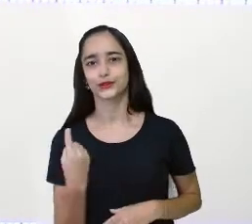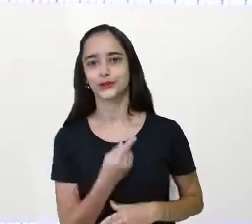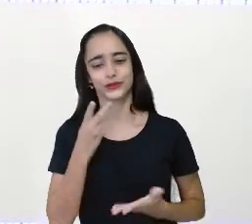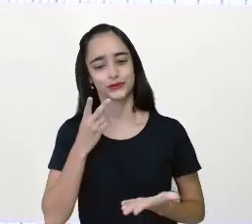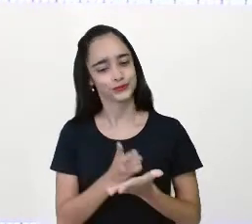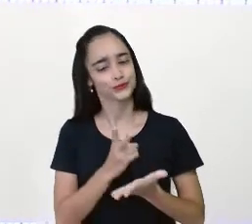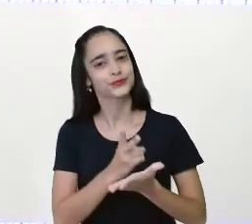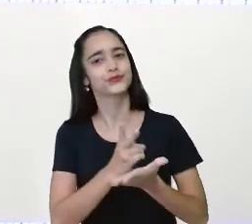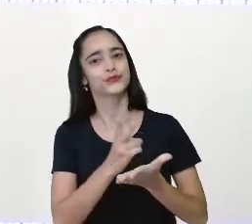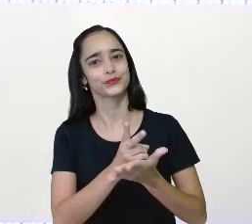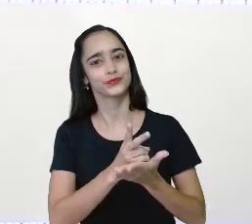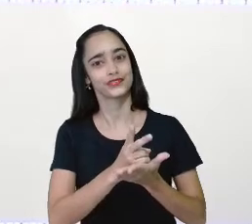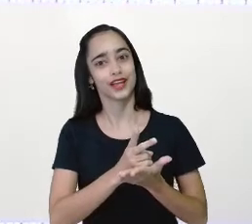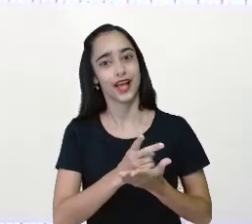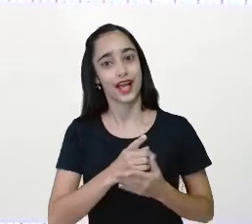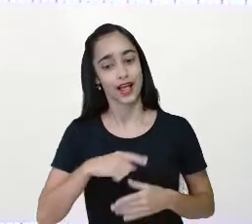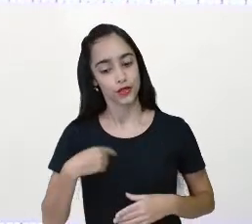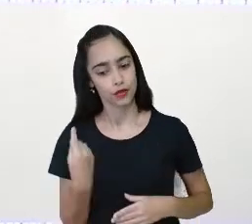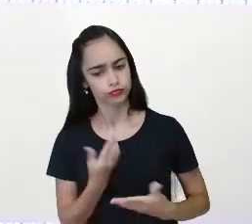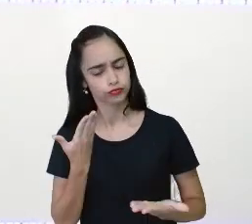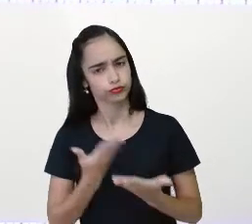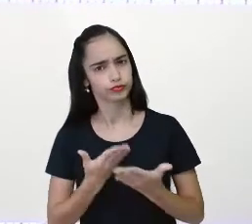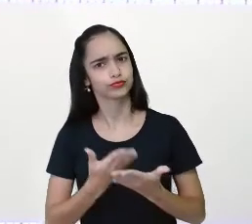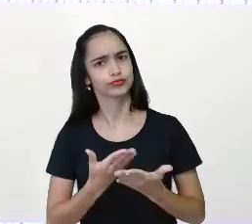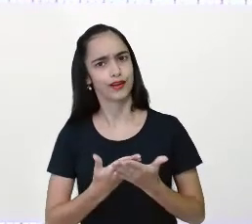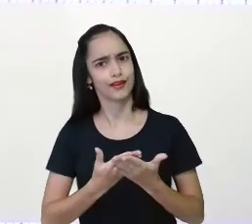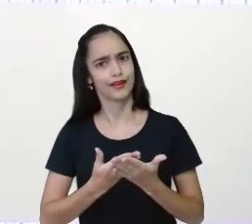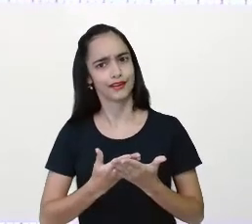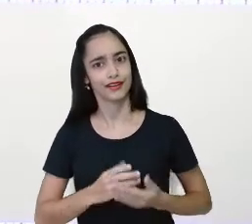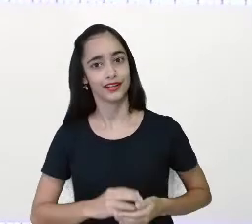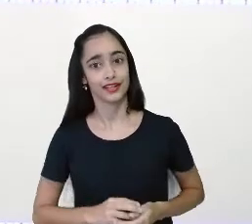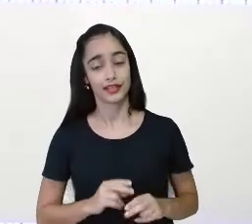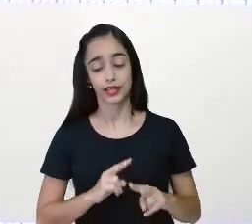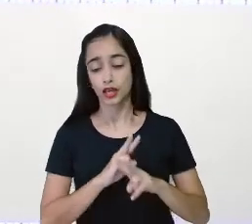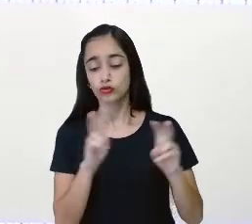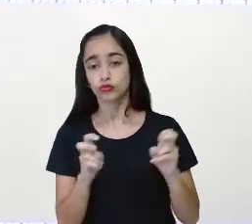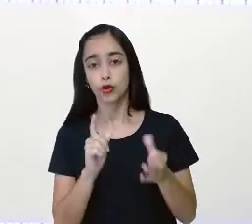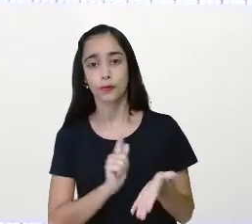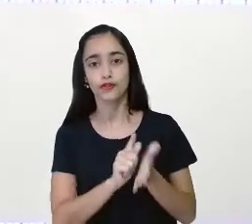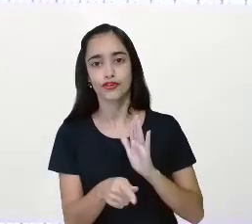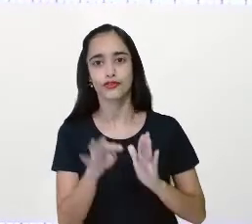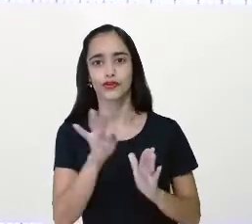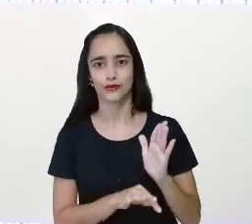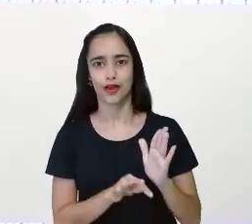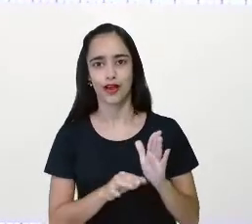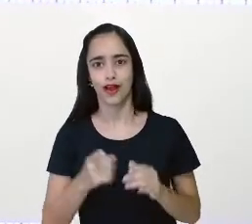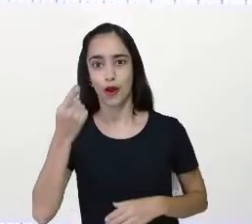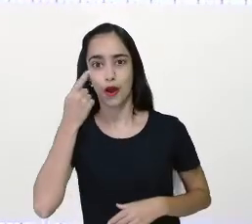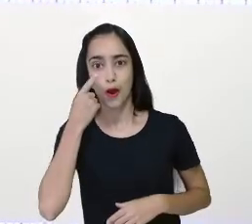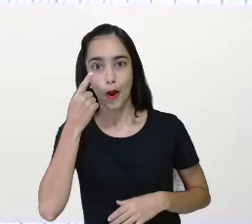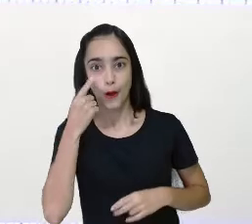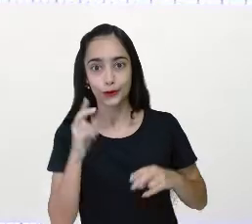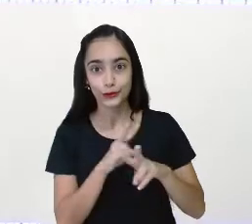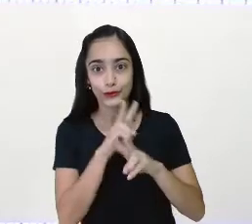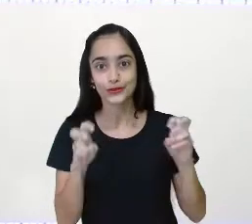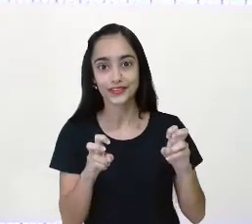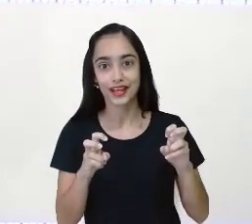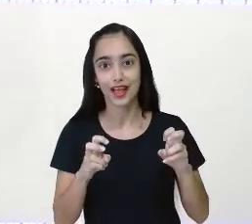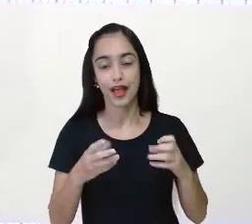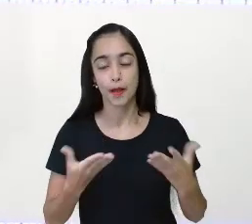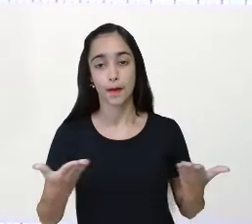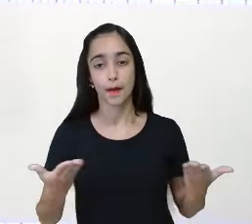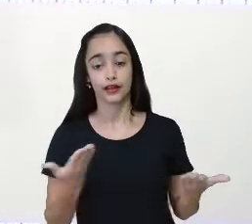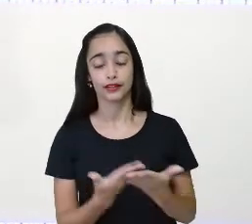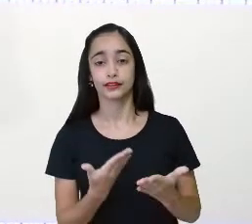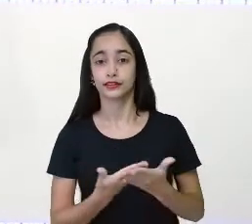prosseguimento, não é, ao que ela já vem trabalhando aqui com vocês, que são os gêneros textuais. E olha só o tema dessa aula